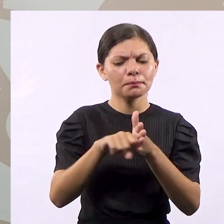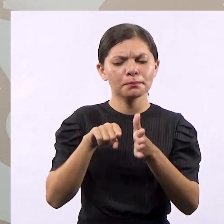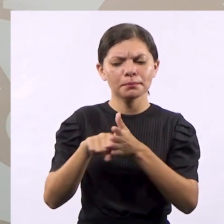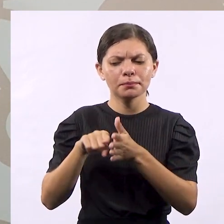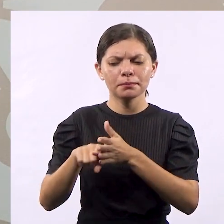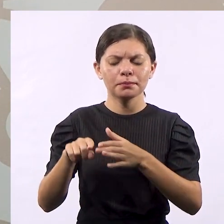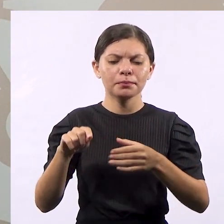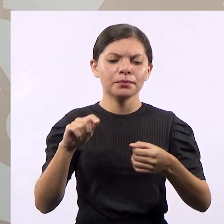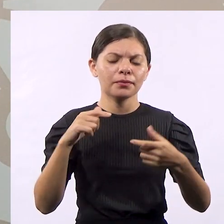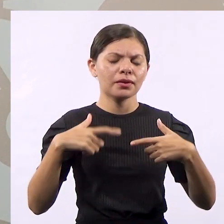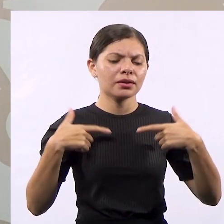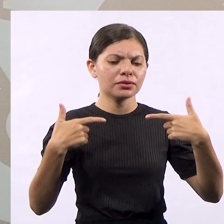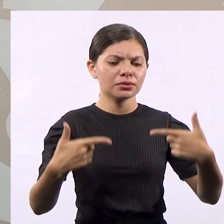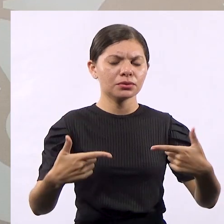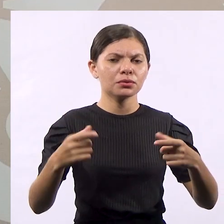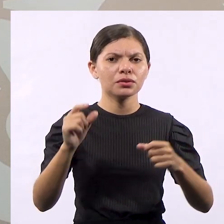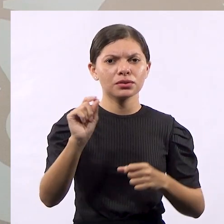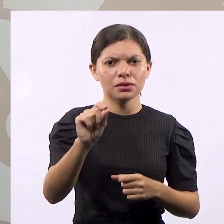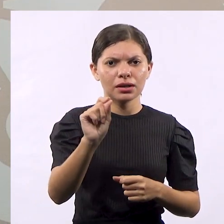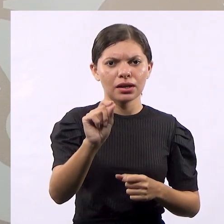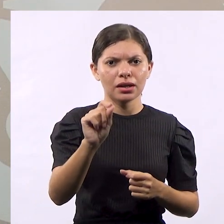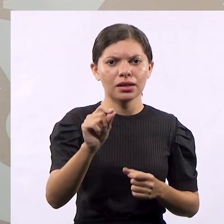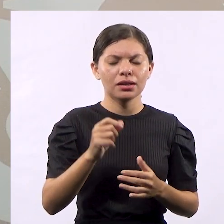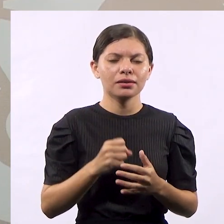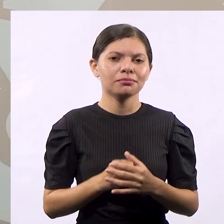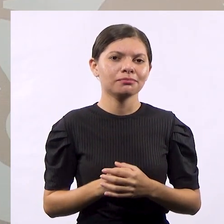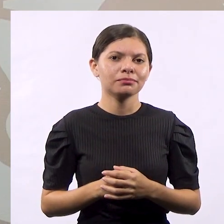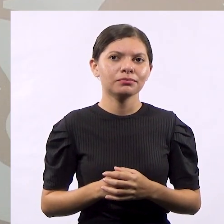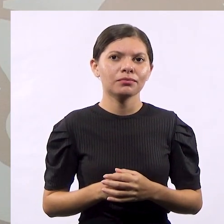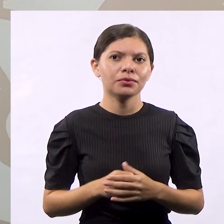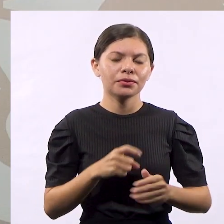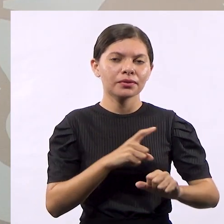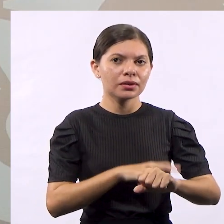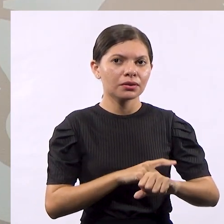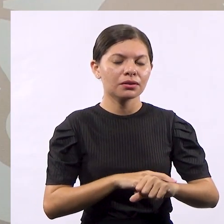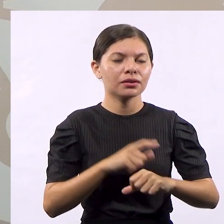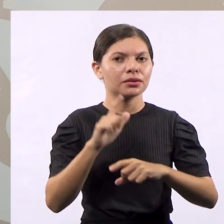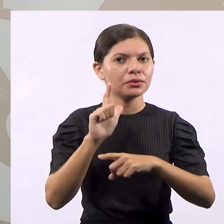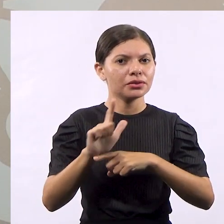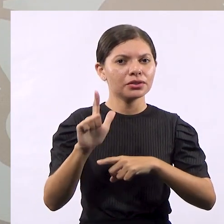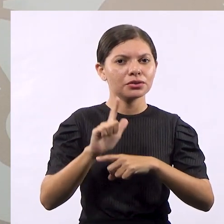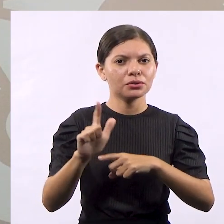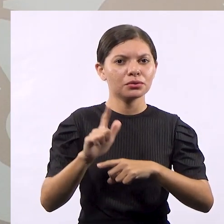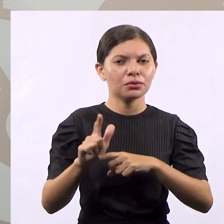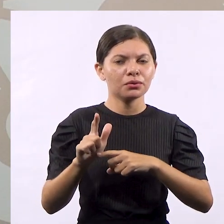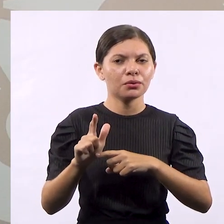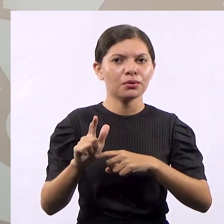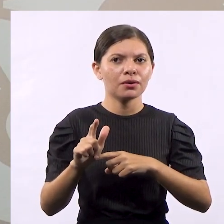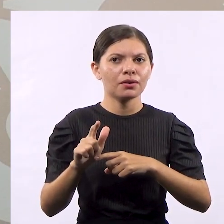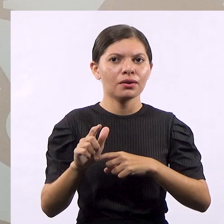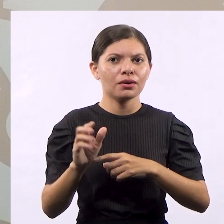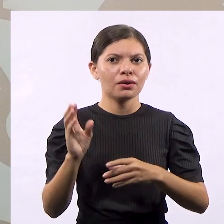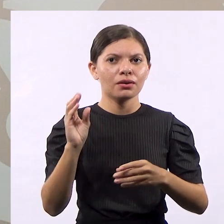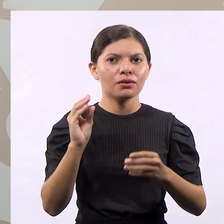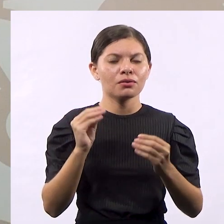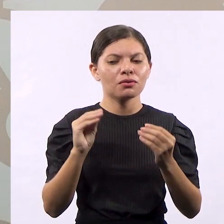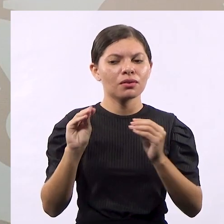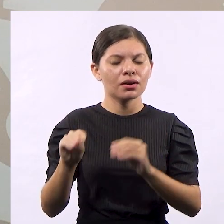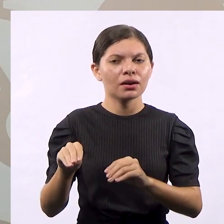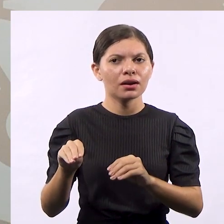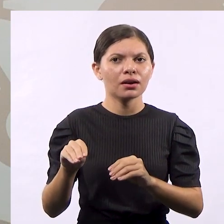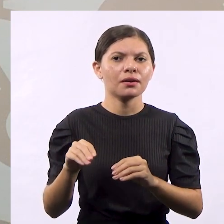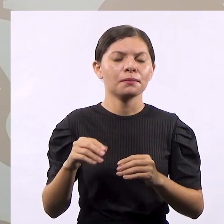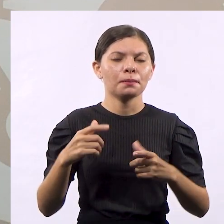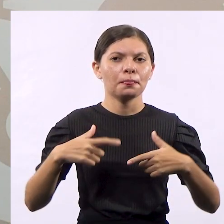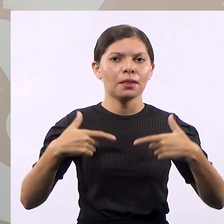perguntar quais são as ações, na hora que o gestor colocar as ações que são desenvolvidas na escola,